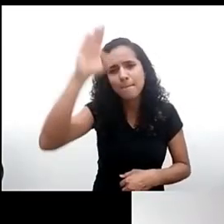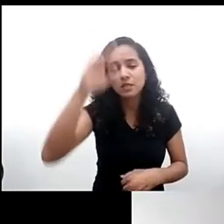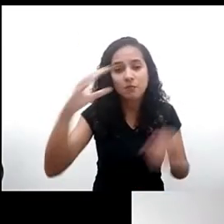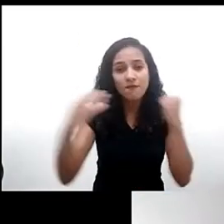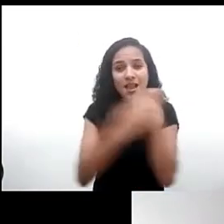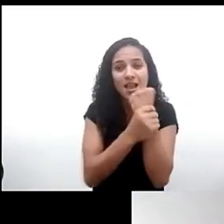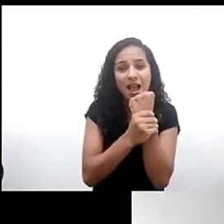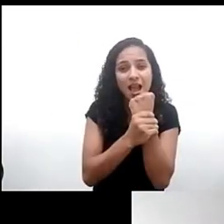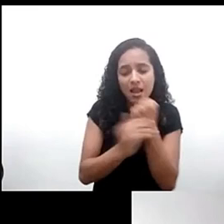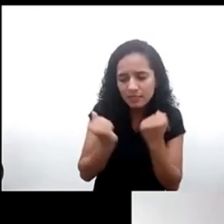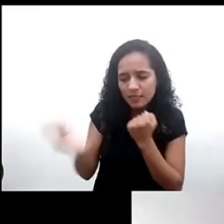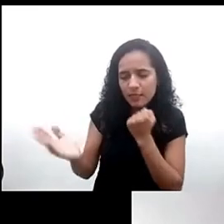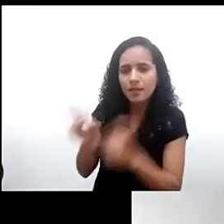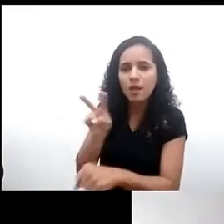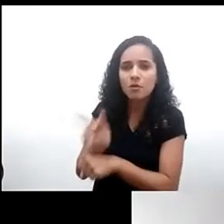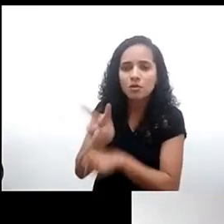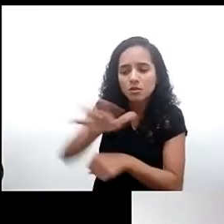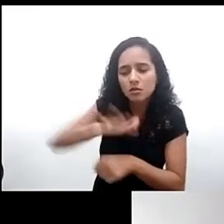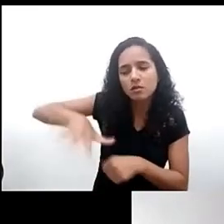entornos digitales. Muchas gracias.